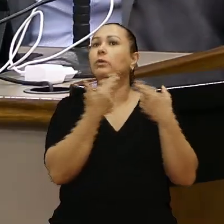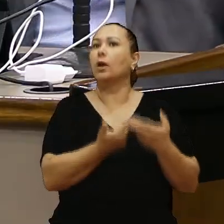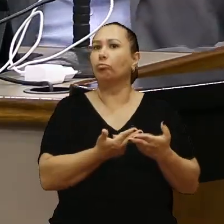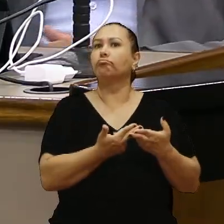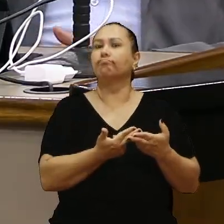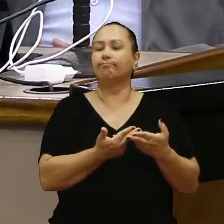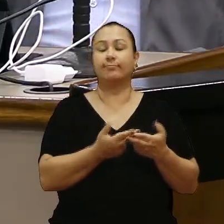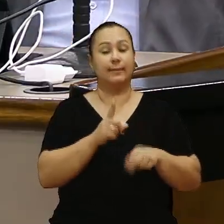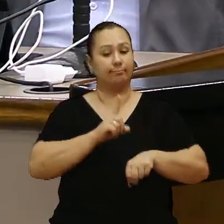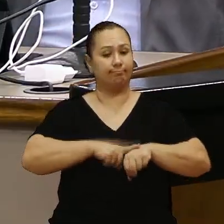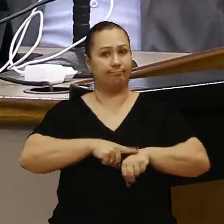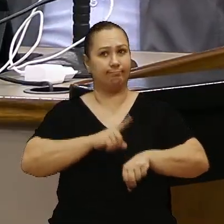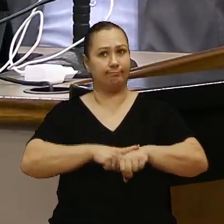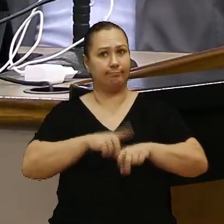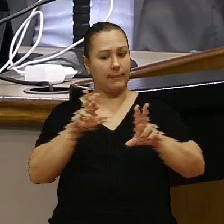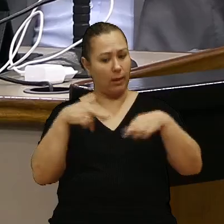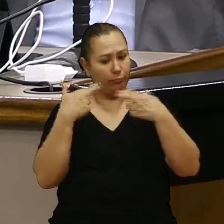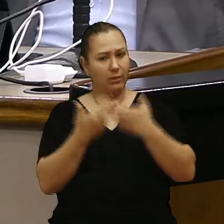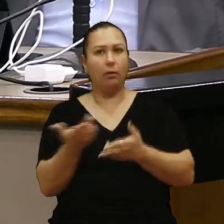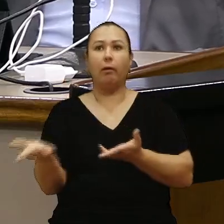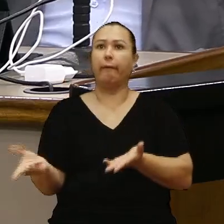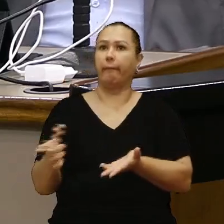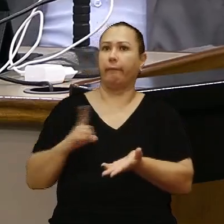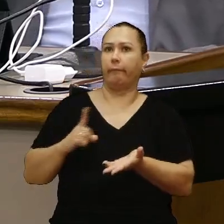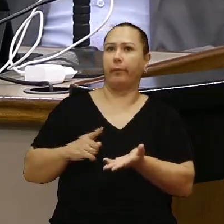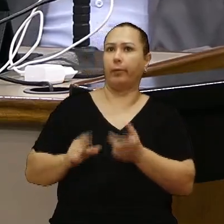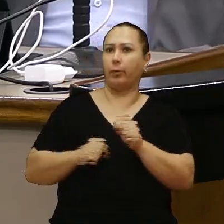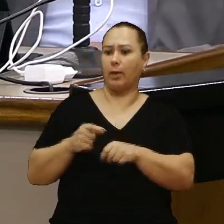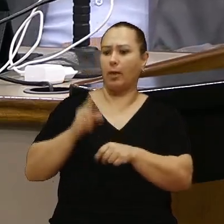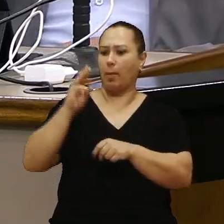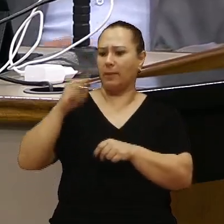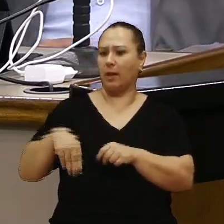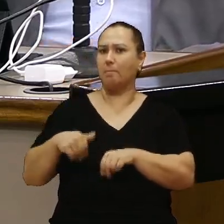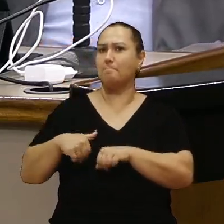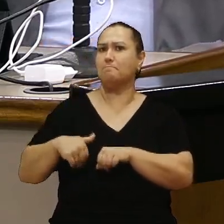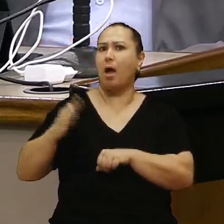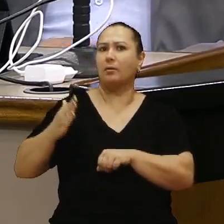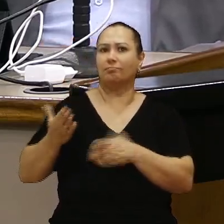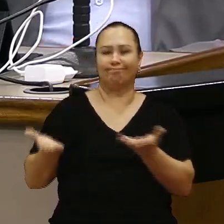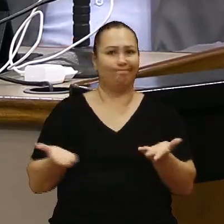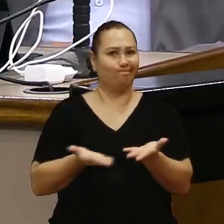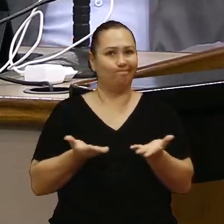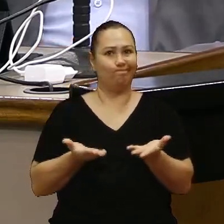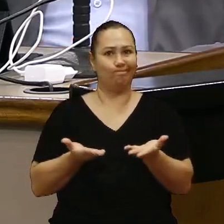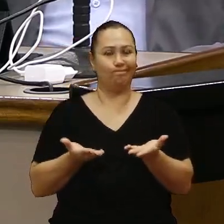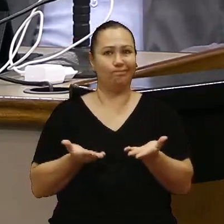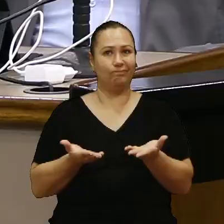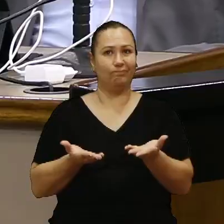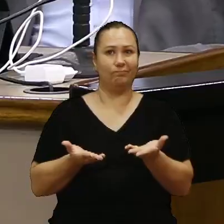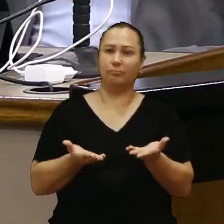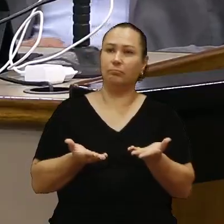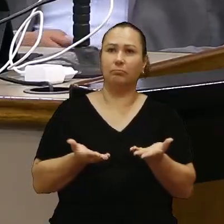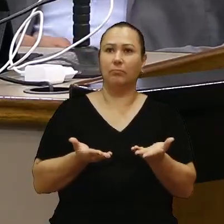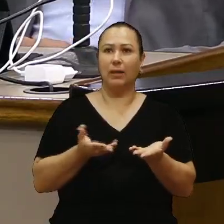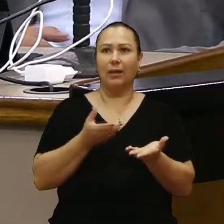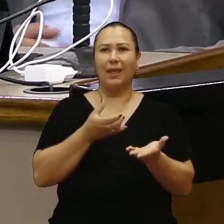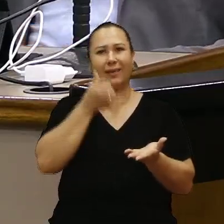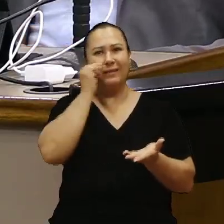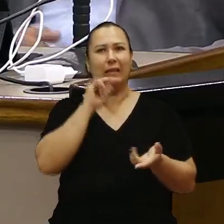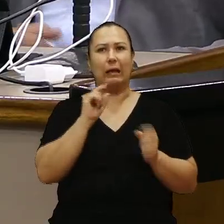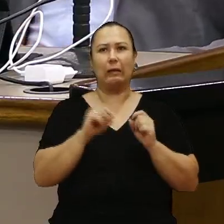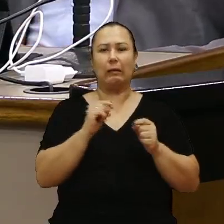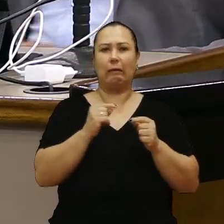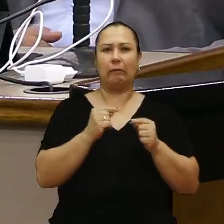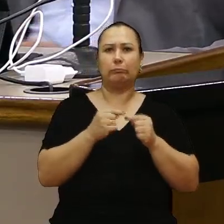hora da reunião, daí tinha aumento de quilometragem. Então, para que não aconteça distorções, para